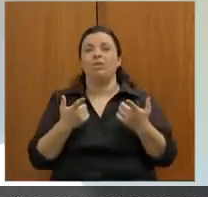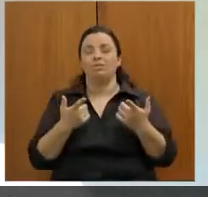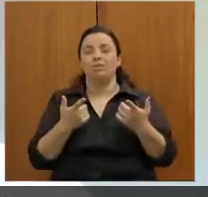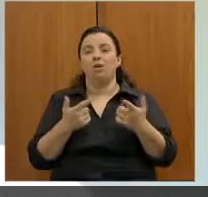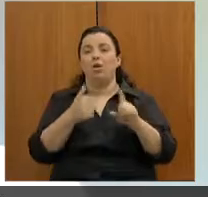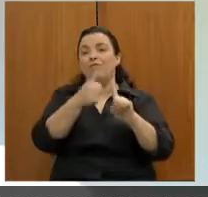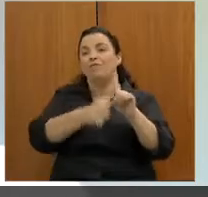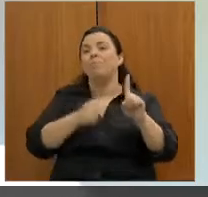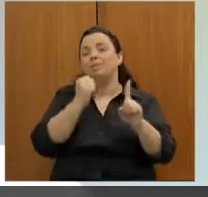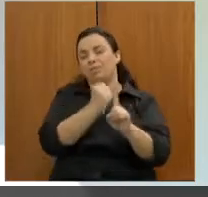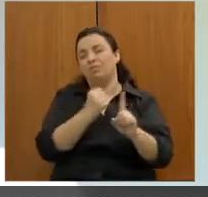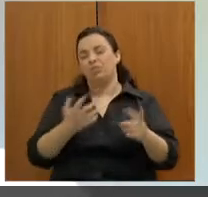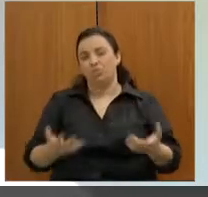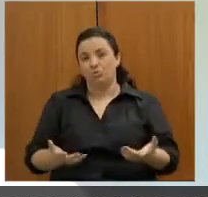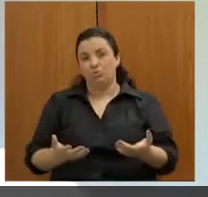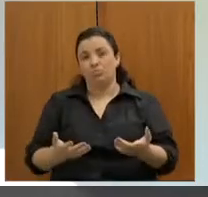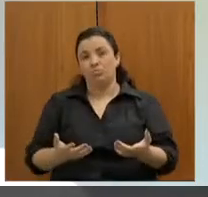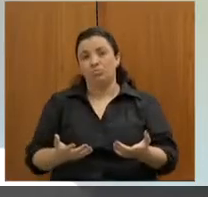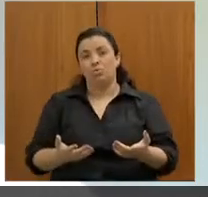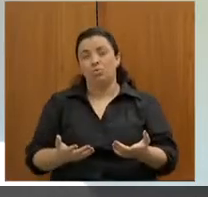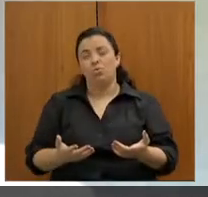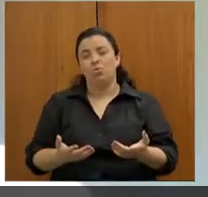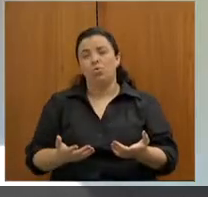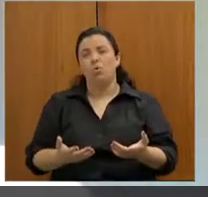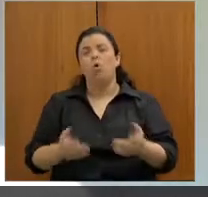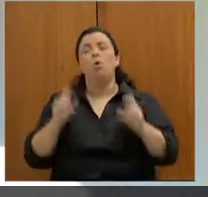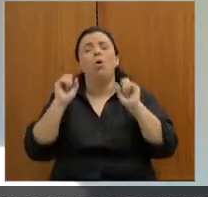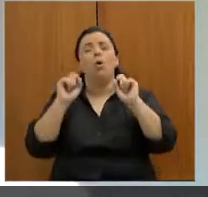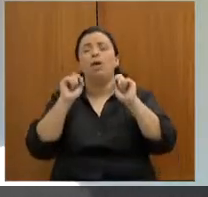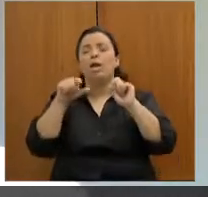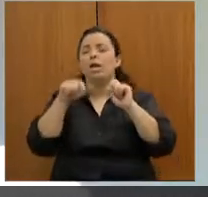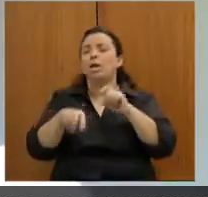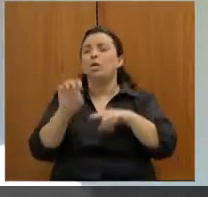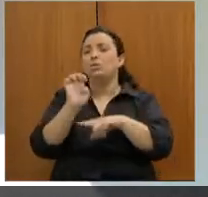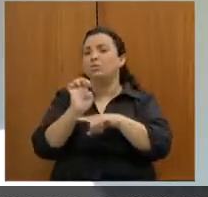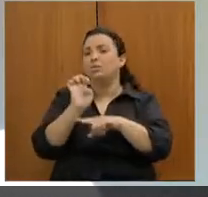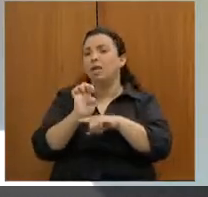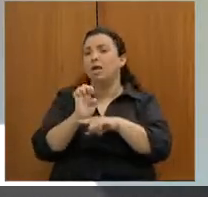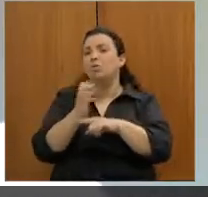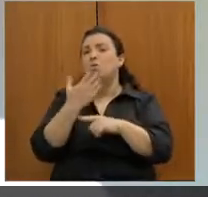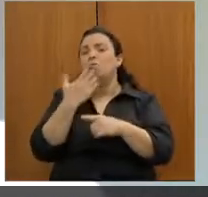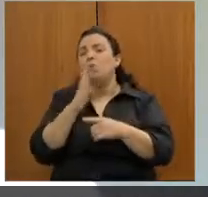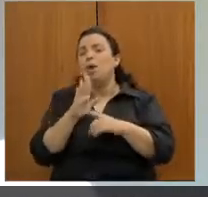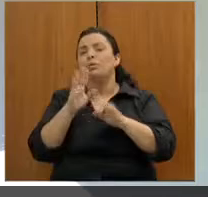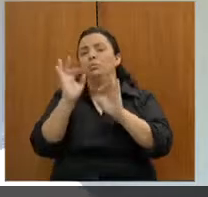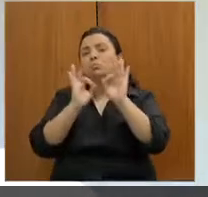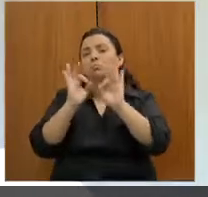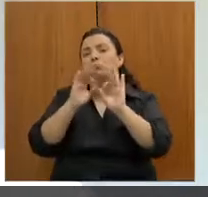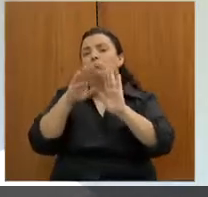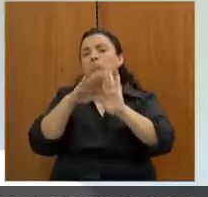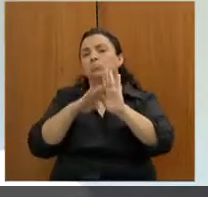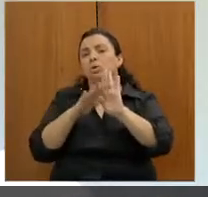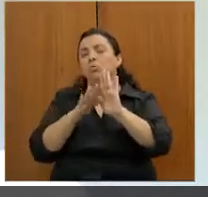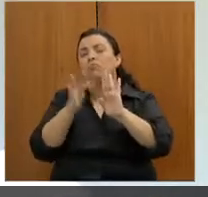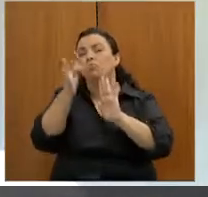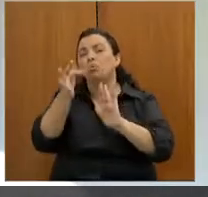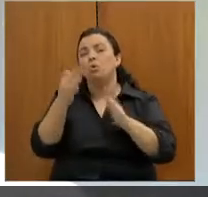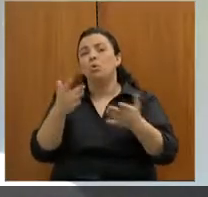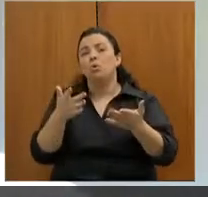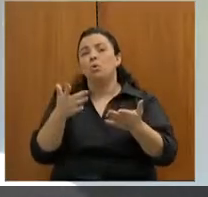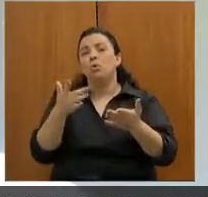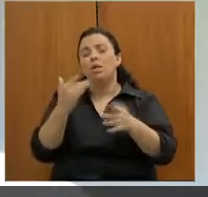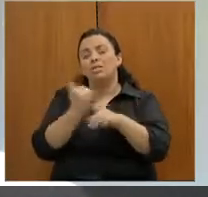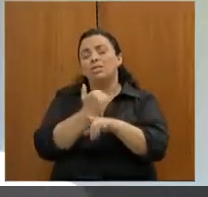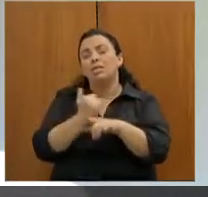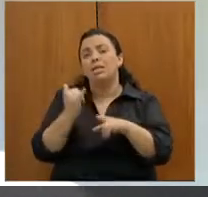reais e concretas resultado irá apresentar para que a gente saia desse número né desse número de